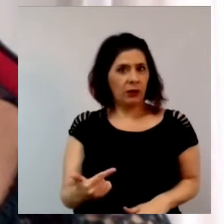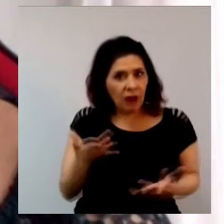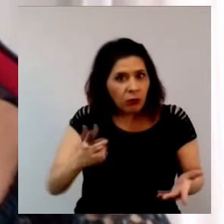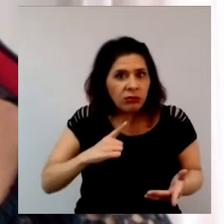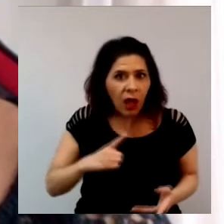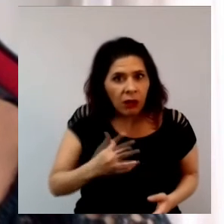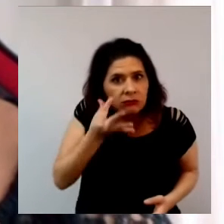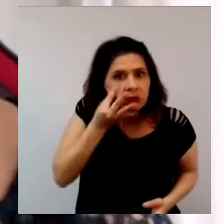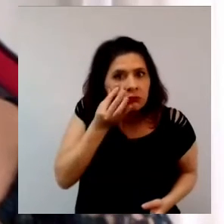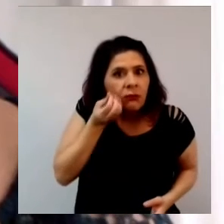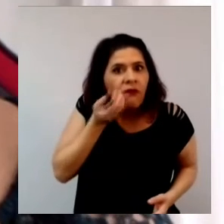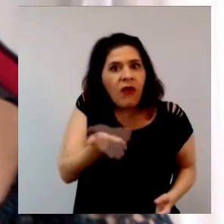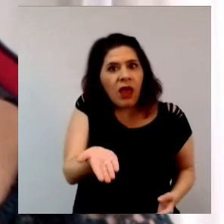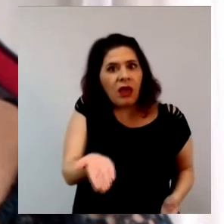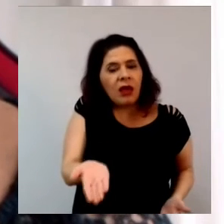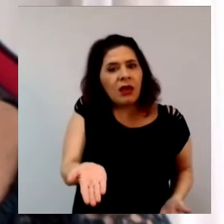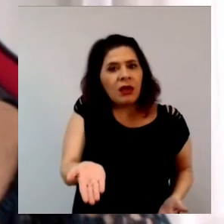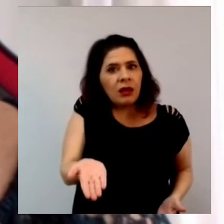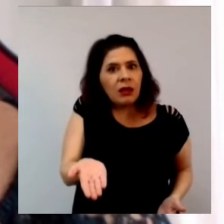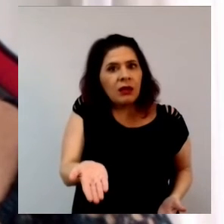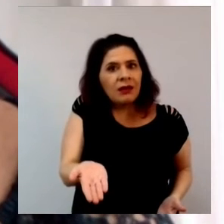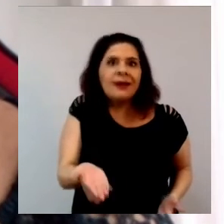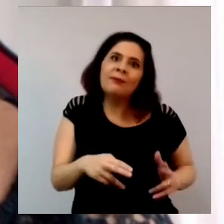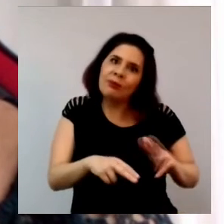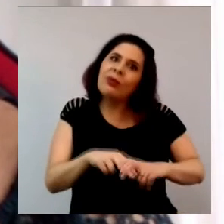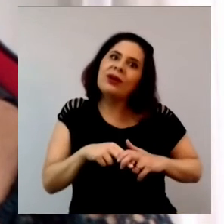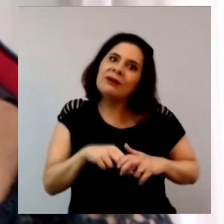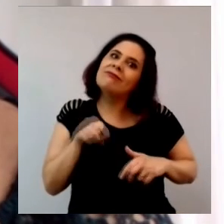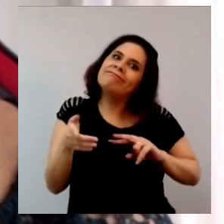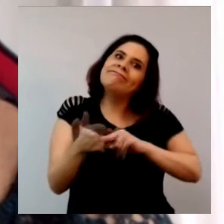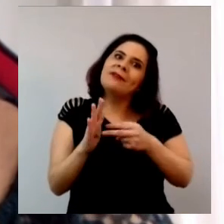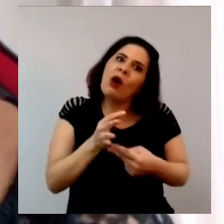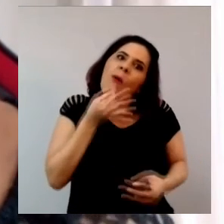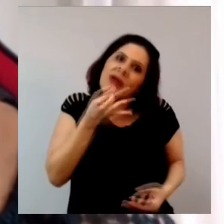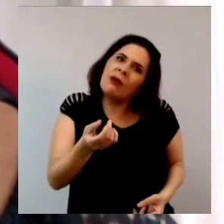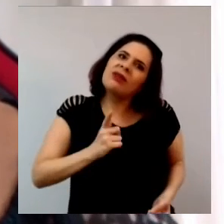seja, então... Nesse caso específico, acho que